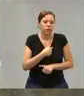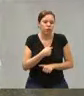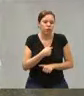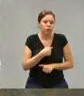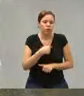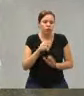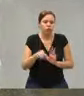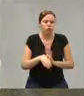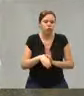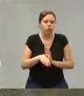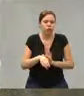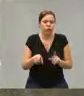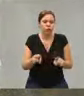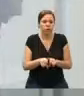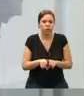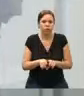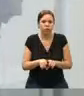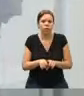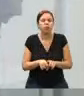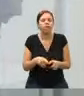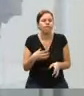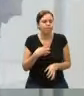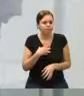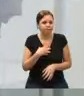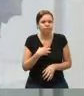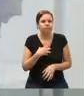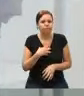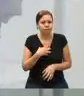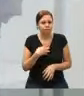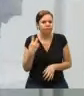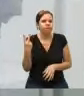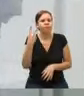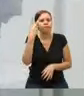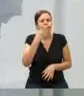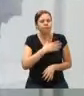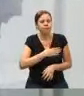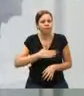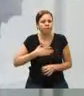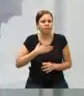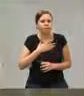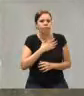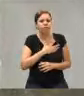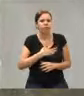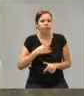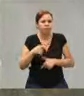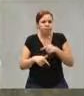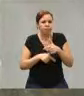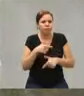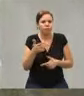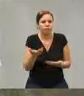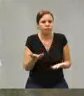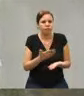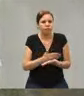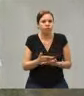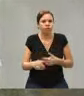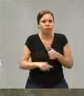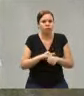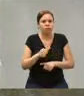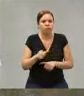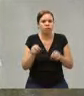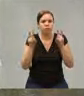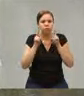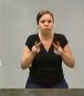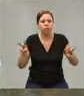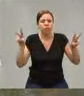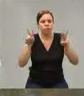Então vocês também acabam sentindo esse valor, esse gostinho da fraternidade, né? Que vocês começam a mudar o olhar,